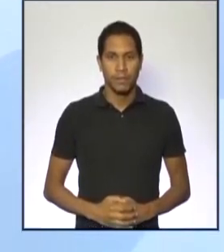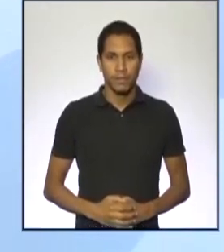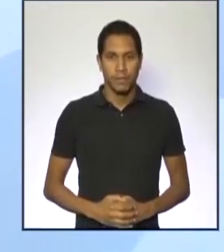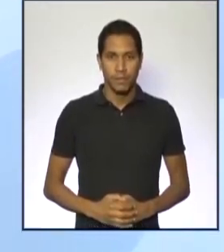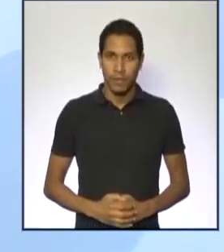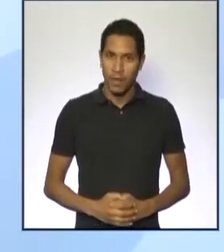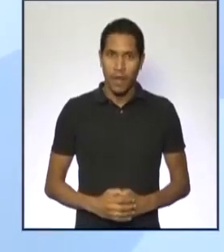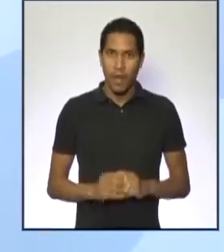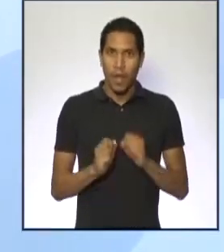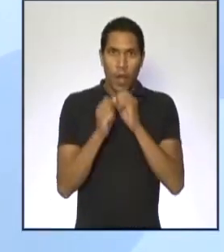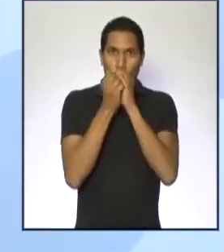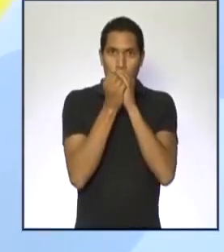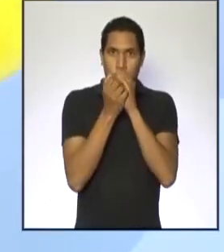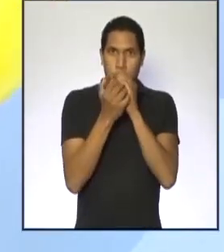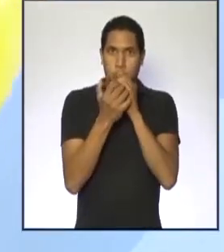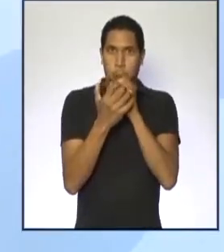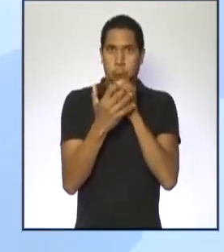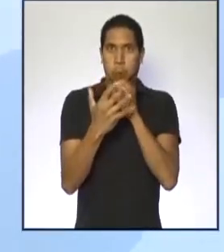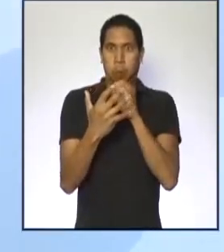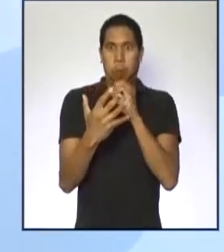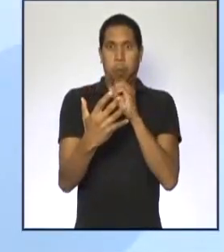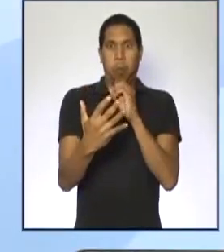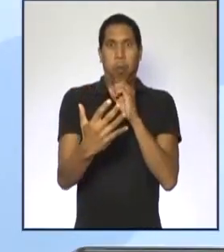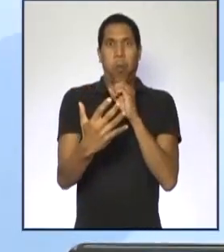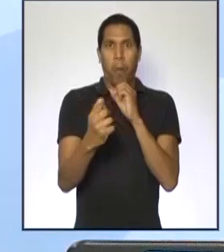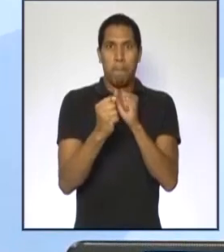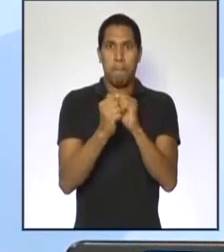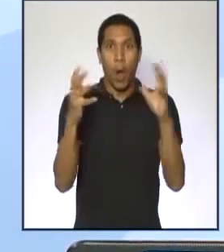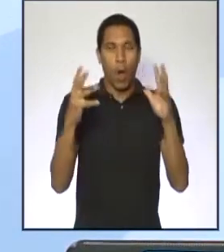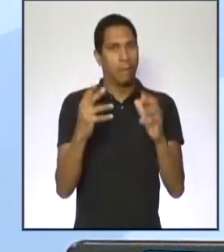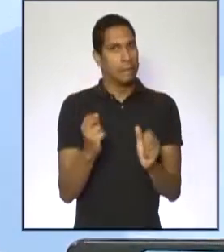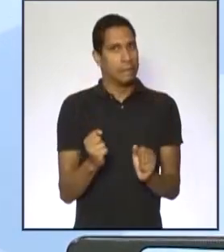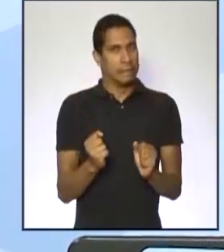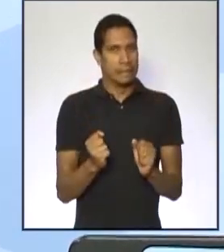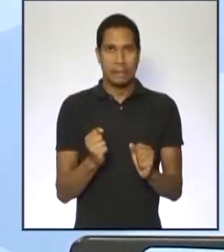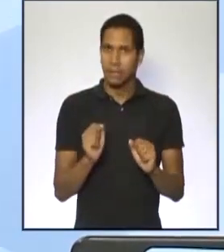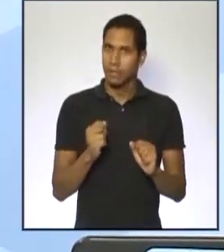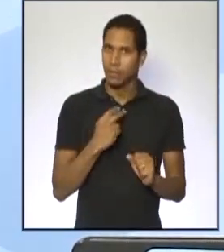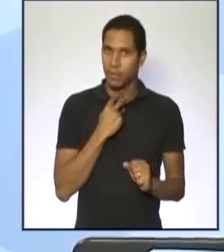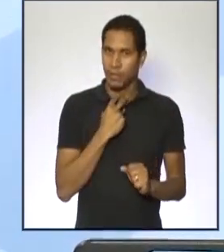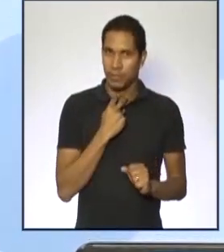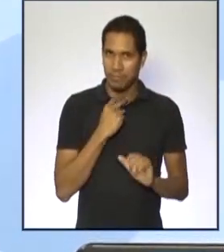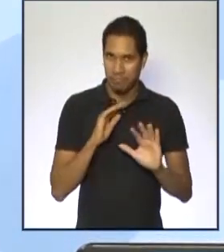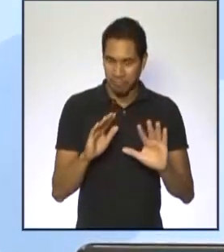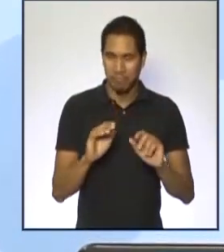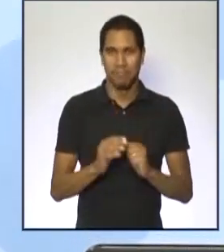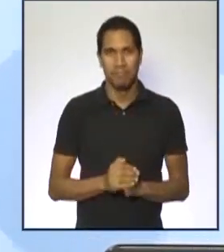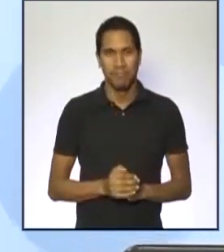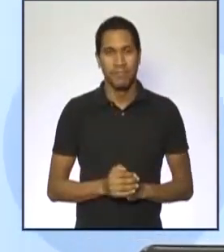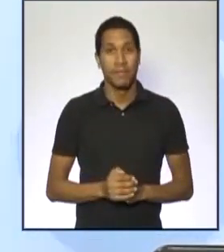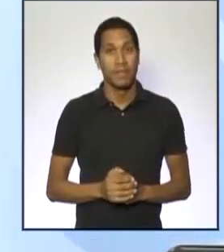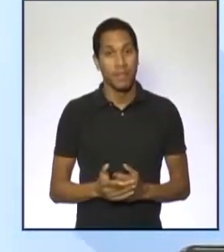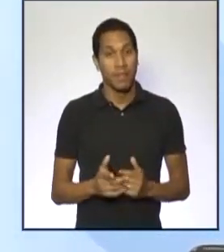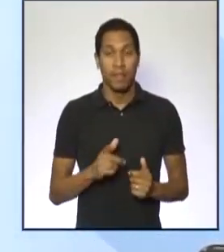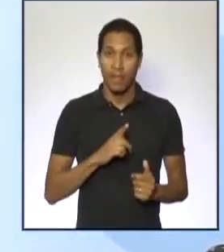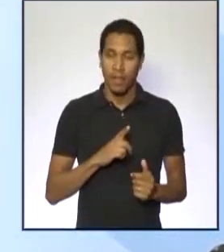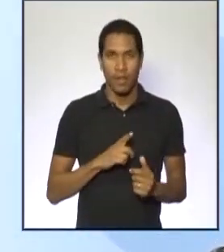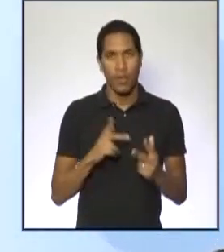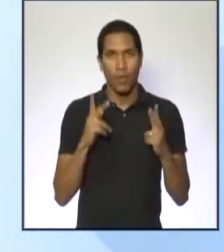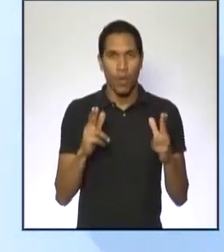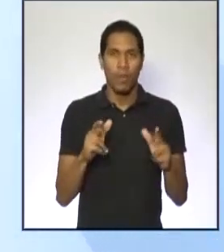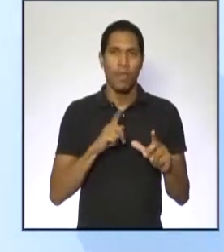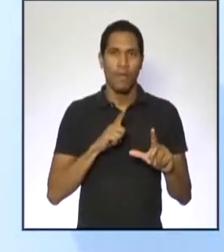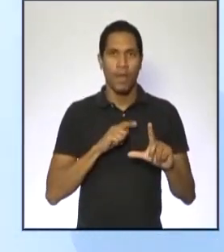Não vou encher muito, né, para não correr o risco de acabar estourando o balão. Mas olha só, então tá igual a figura que